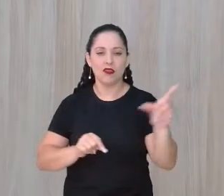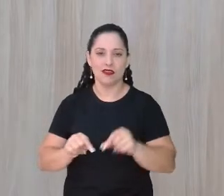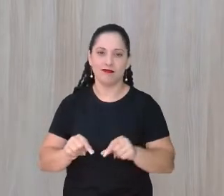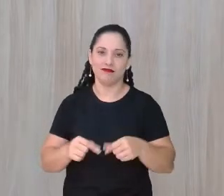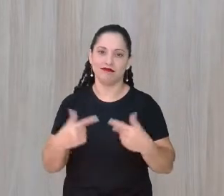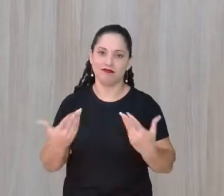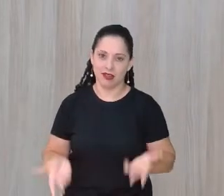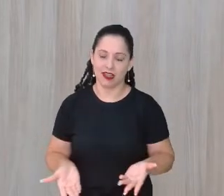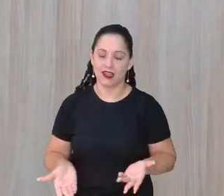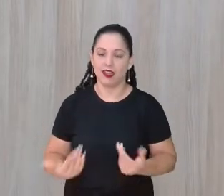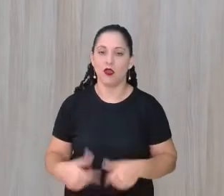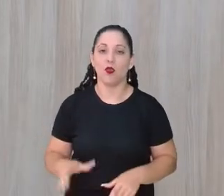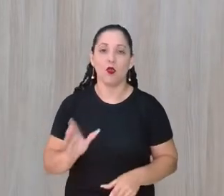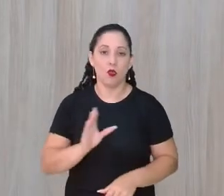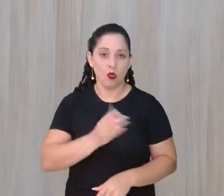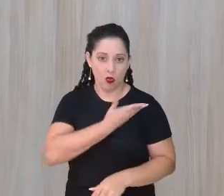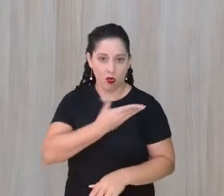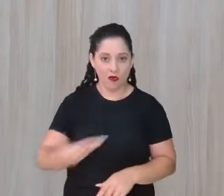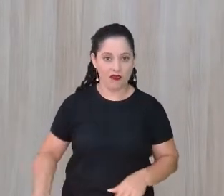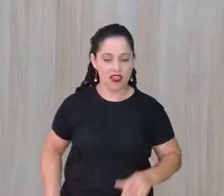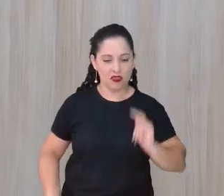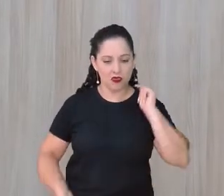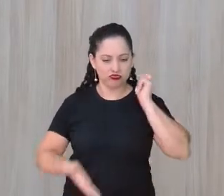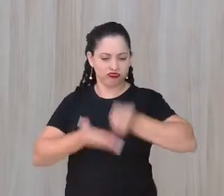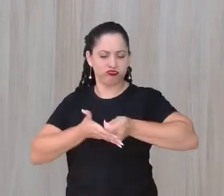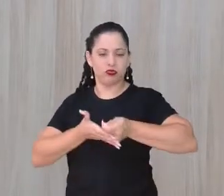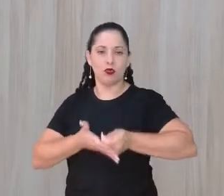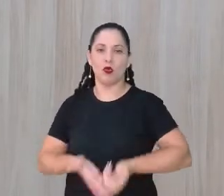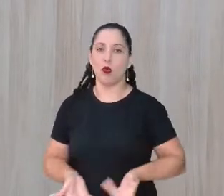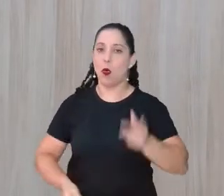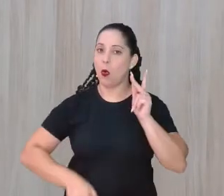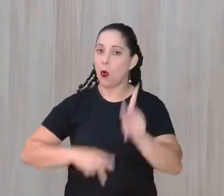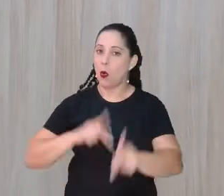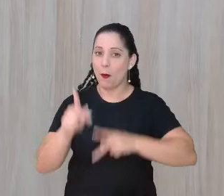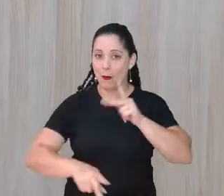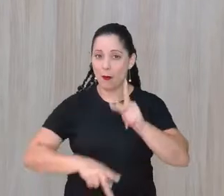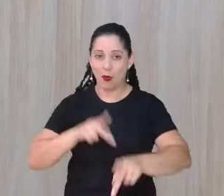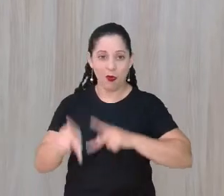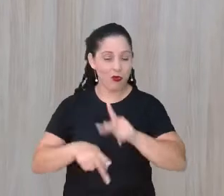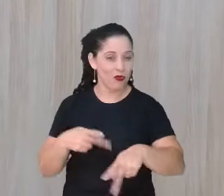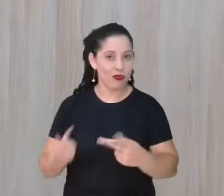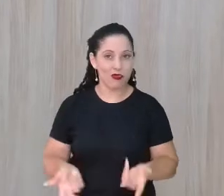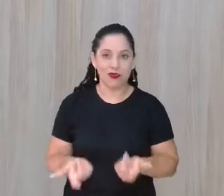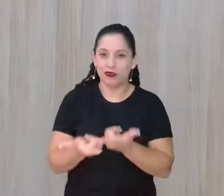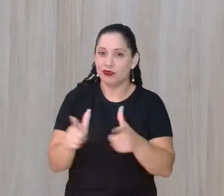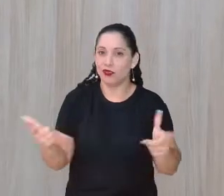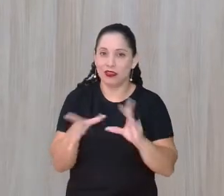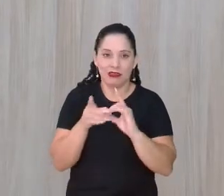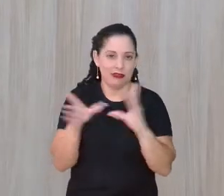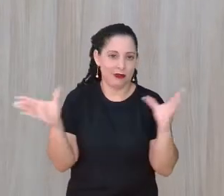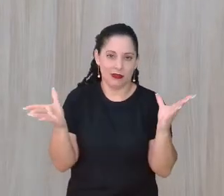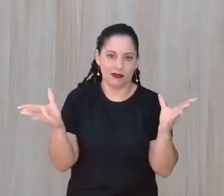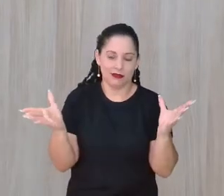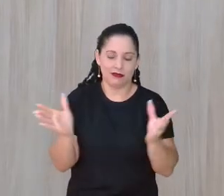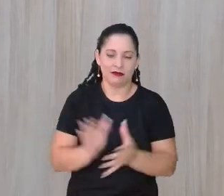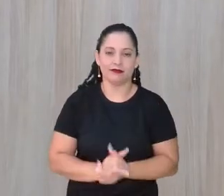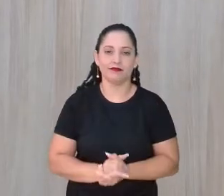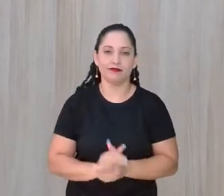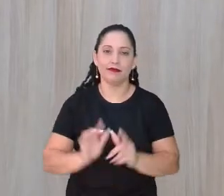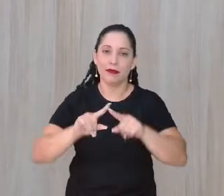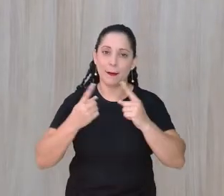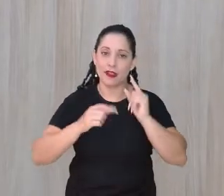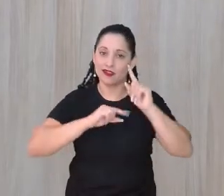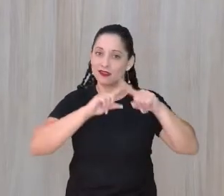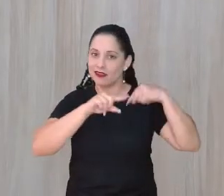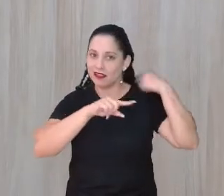mais conservador, autoritário, né, o povo não tem muito voz, certo? Mas a gente vai